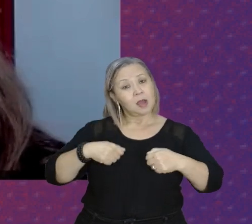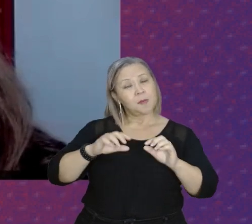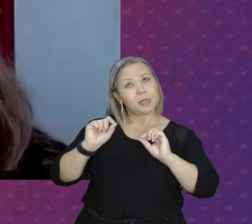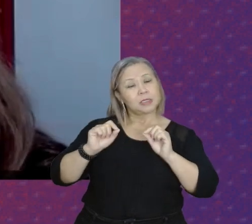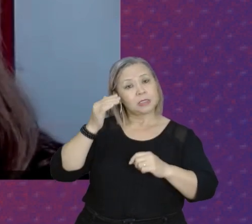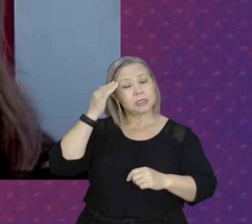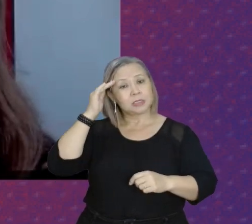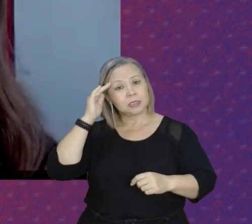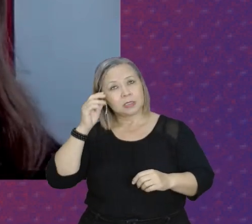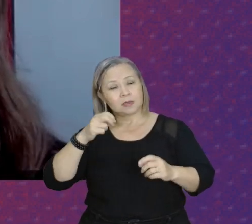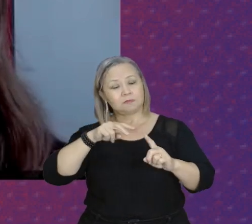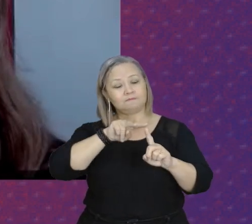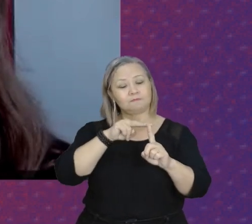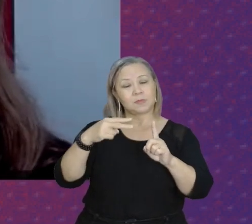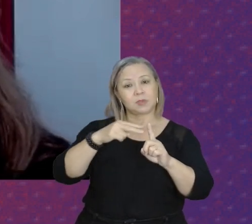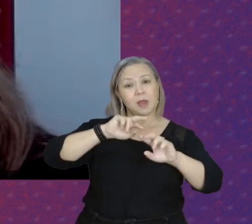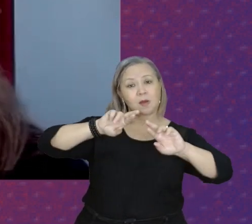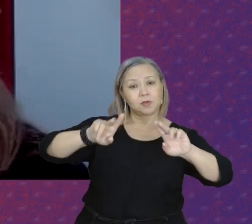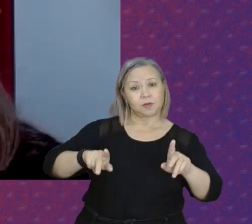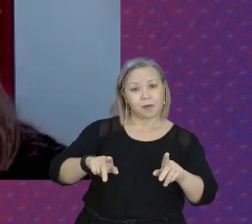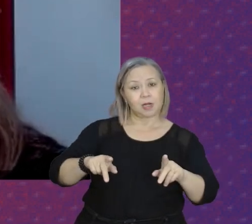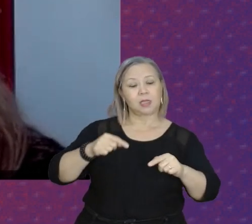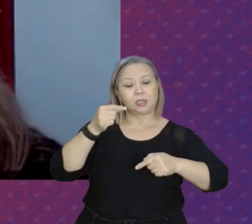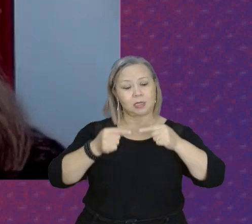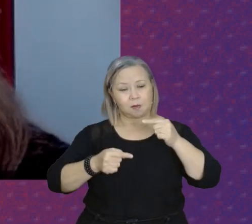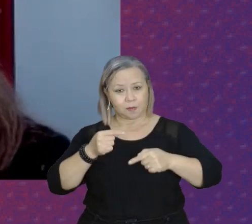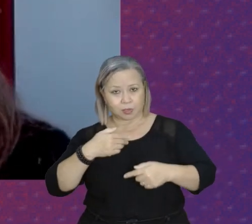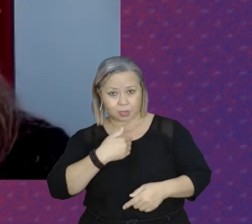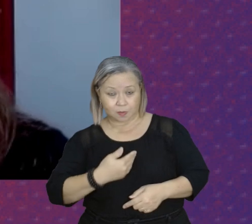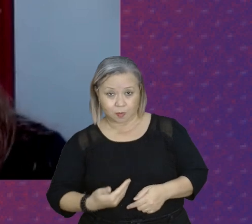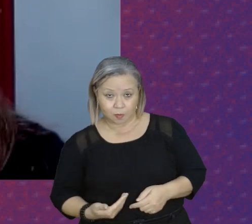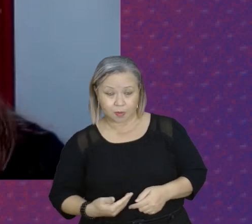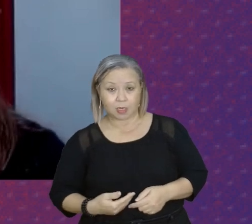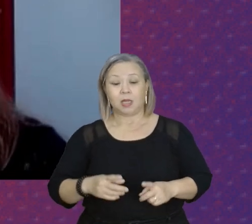política pública, diferentes aspectos das dinâmicas das relações sociais